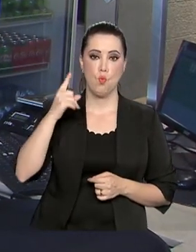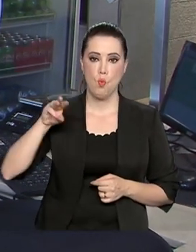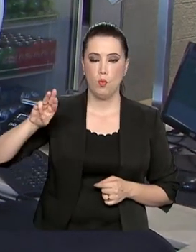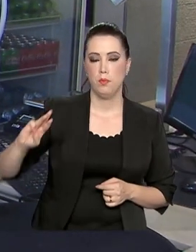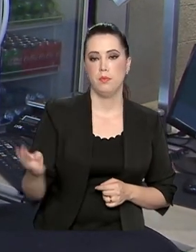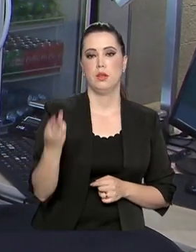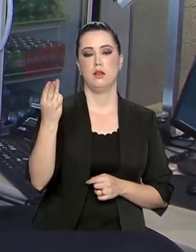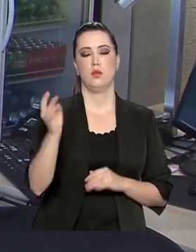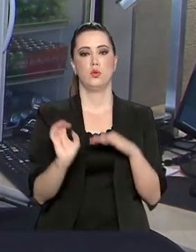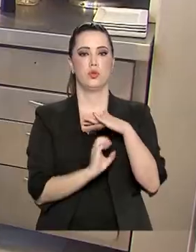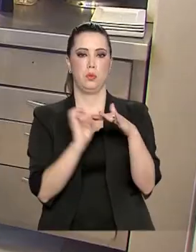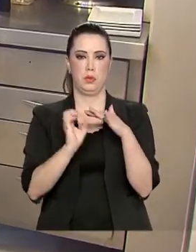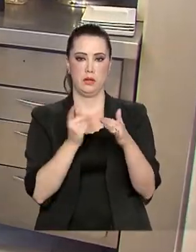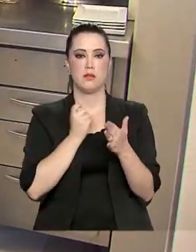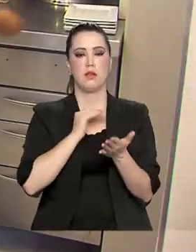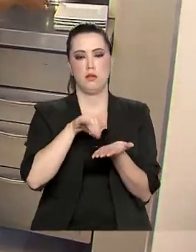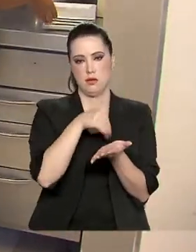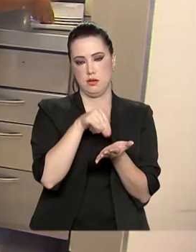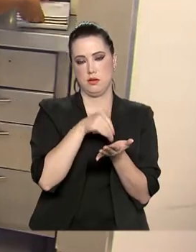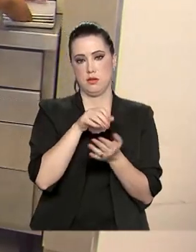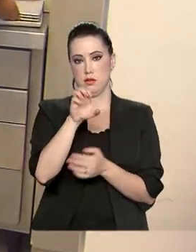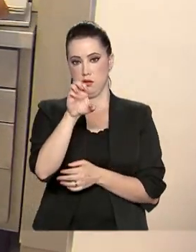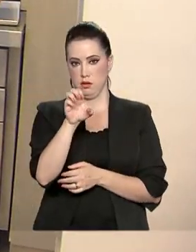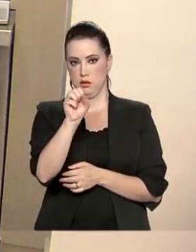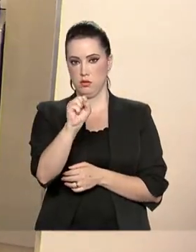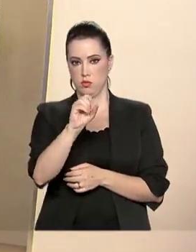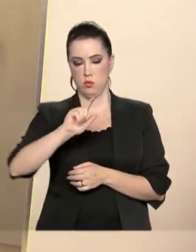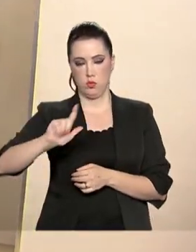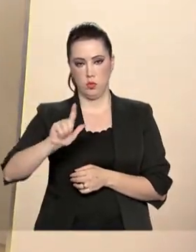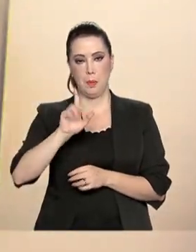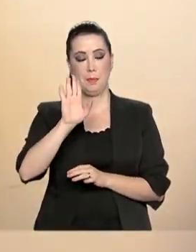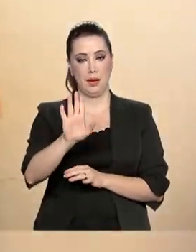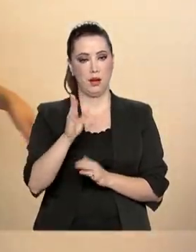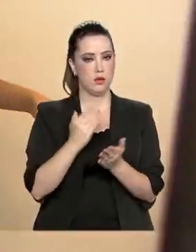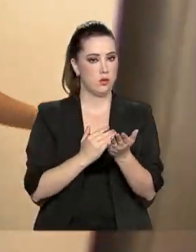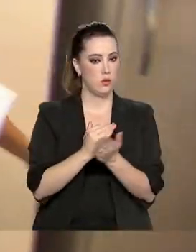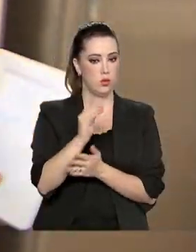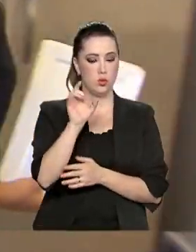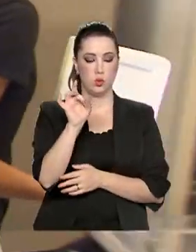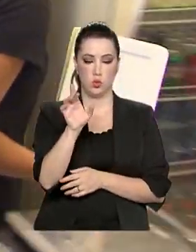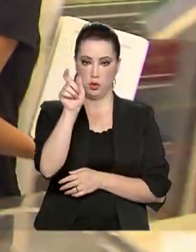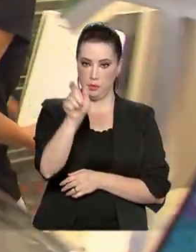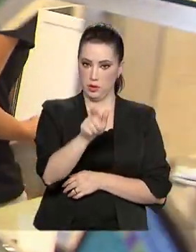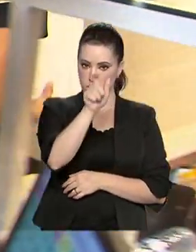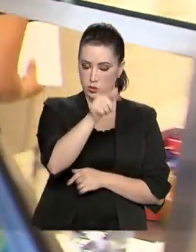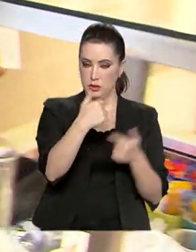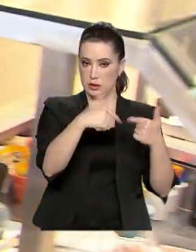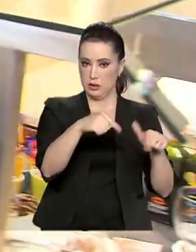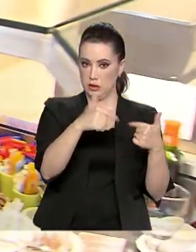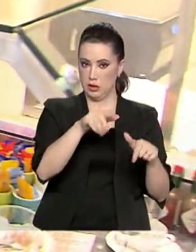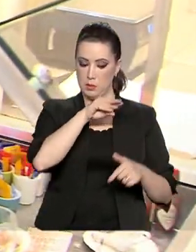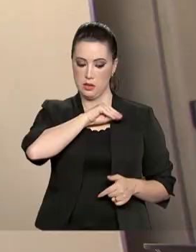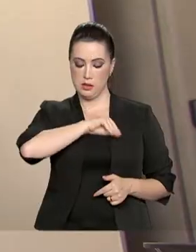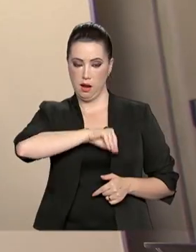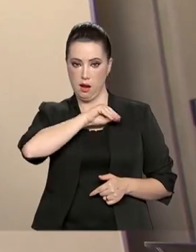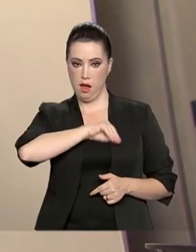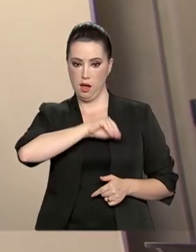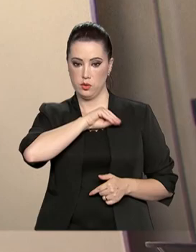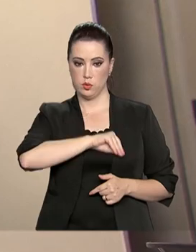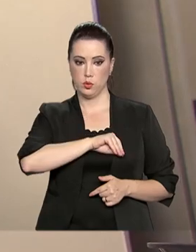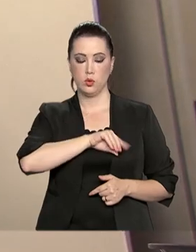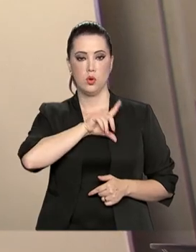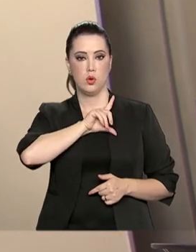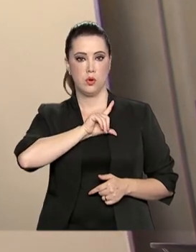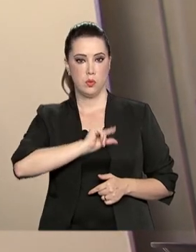cadastradas no E-Social, mas a obrigação de atualizar os dados só vale para os que possuem empregados registrados que